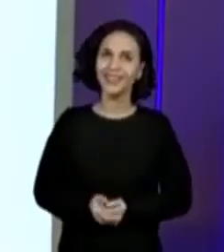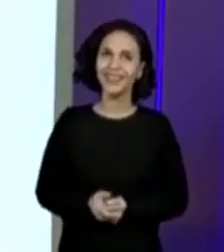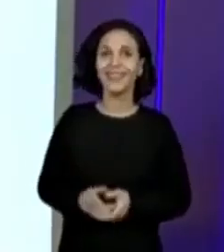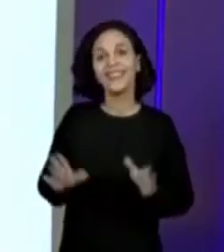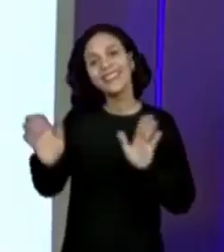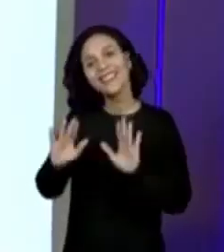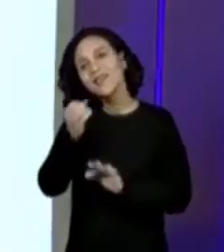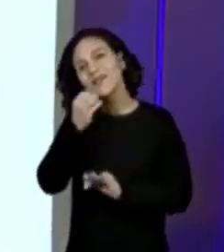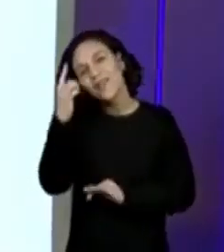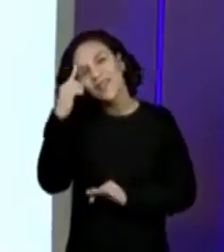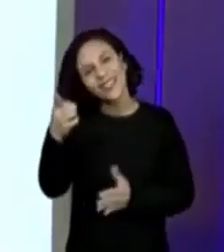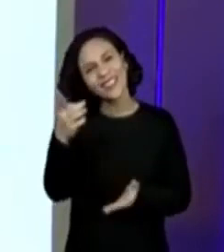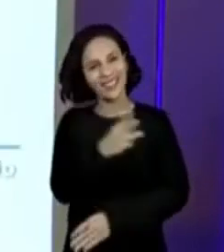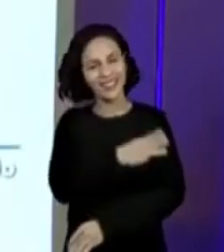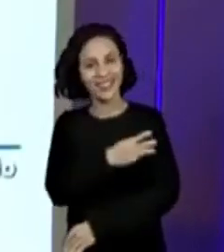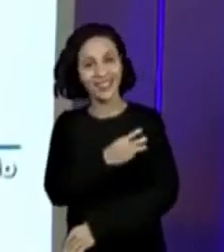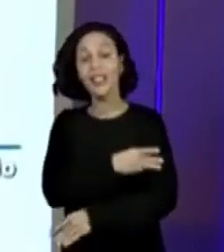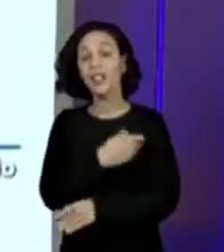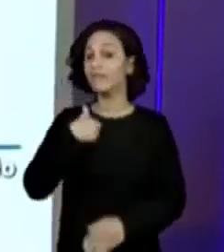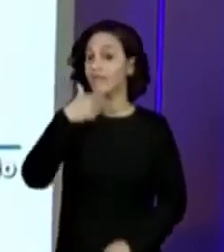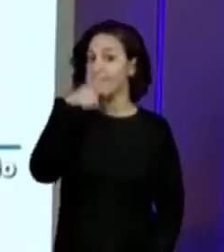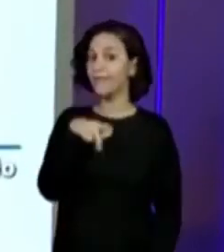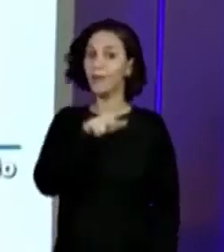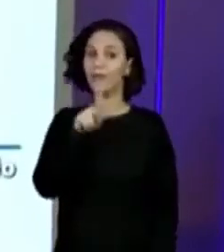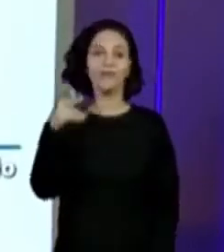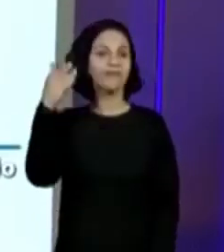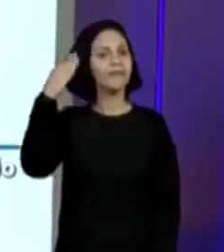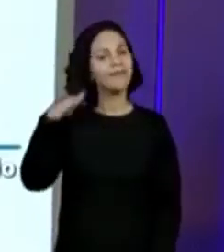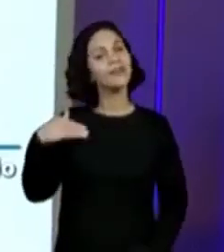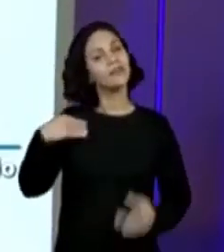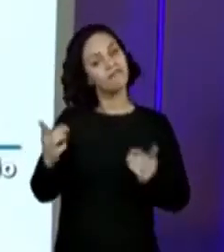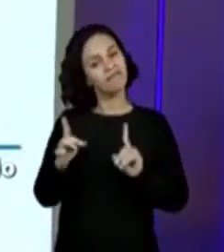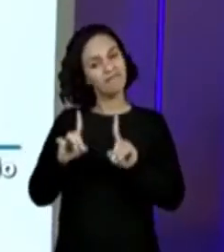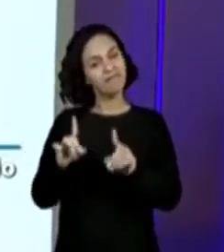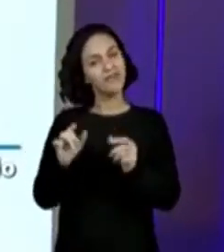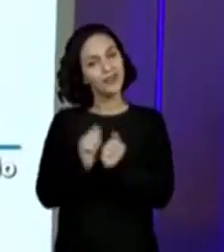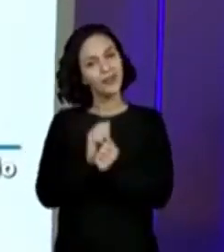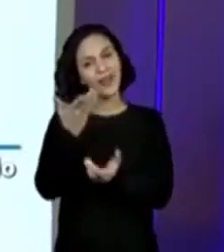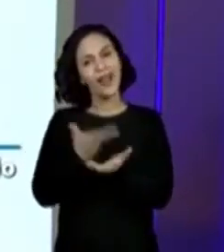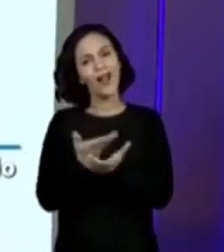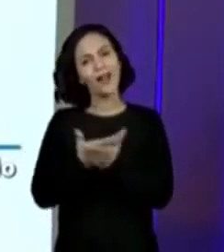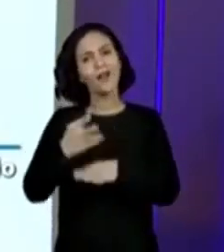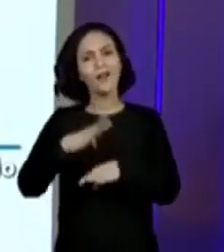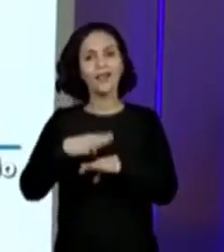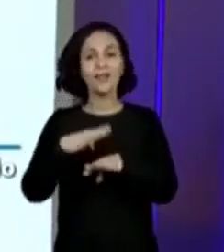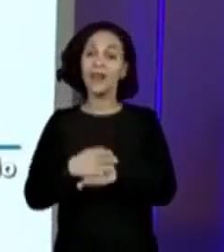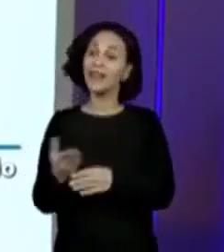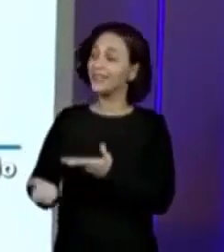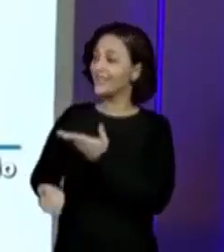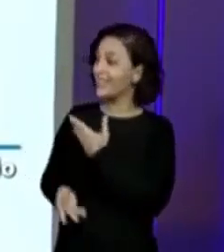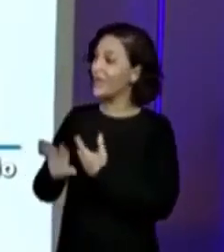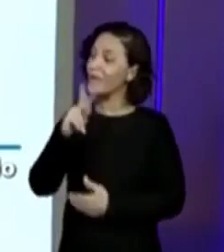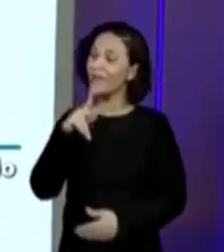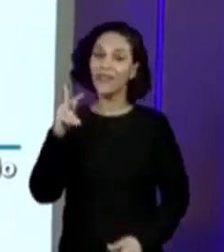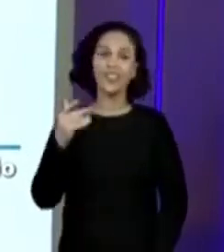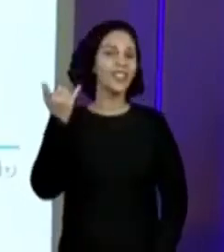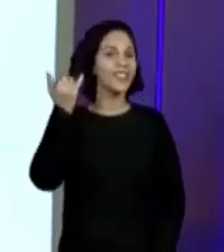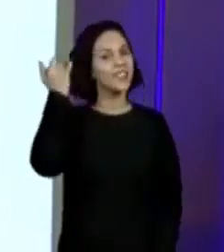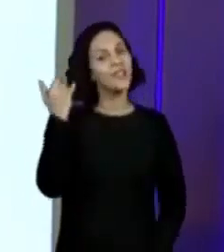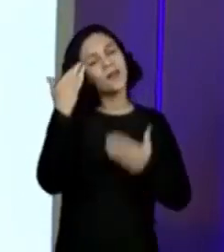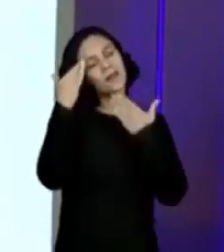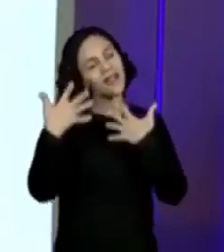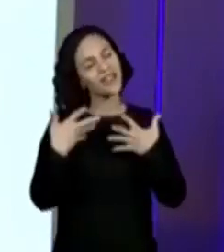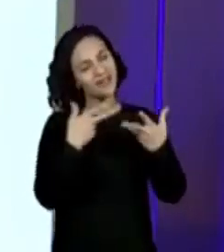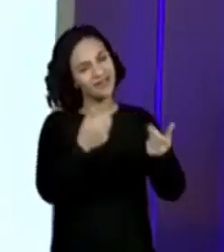Bom dia, terceiro ano. Eu sou a professora Franciele e eu vim acompanhar vocês nessa aula de matemática junto com a professora Juliana. Muito obrigada